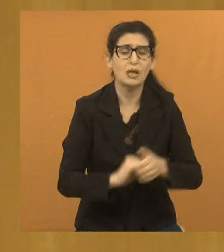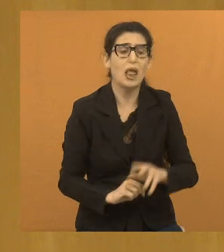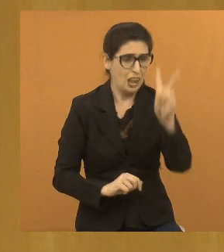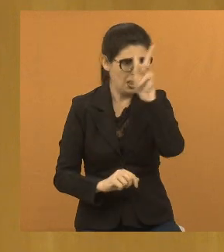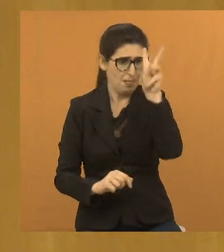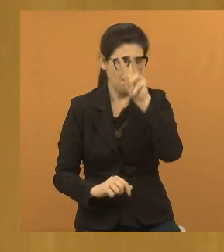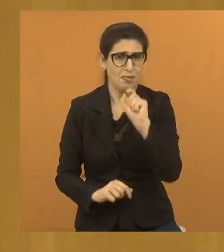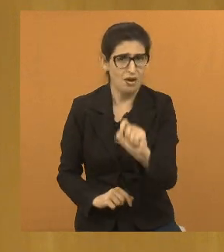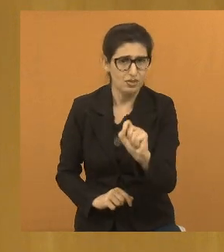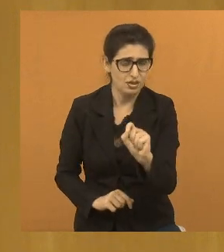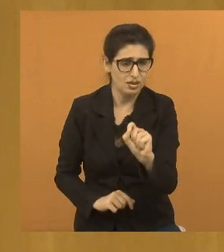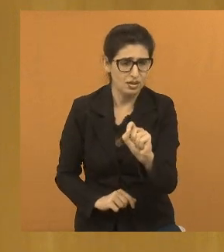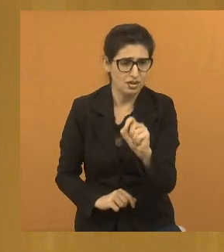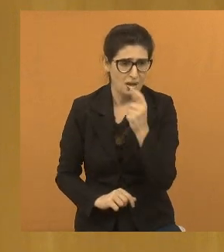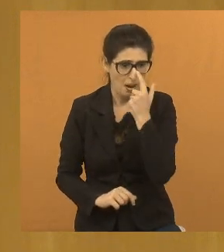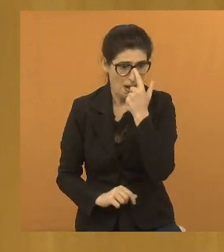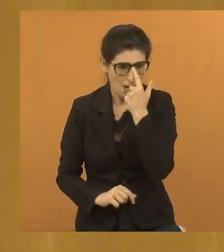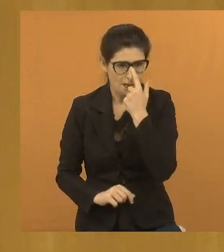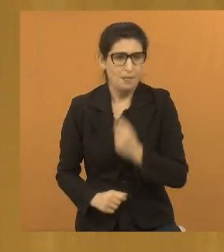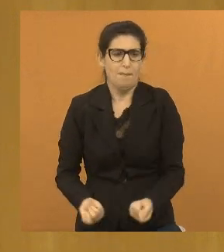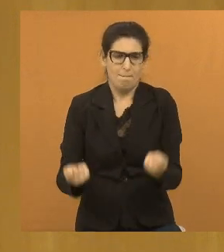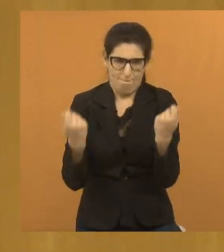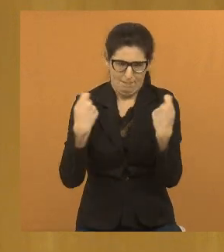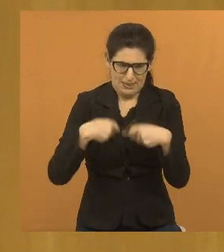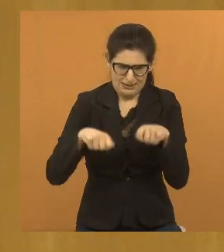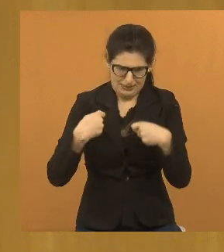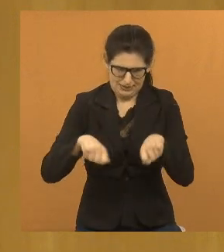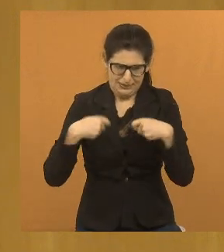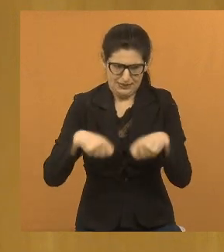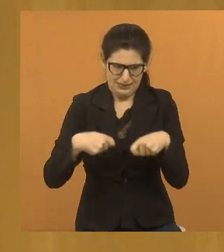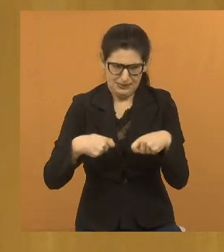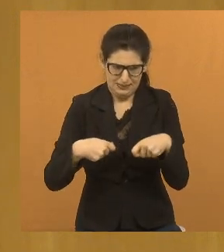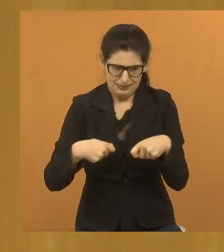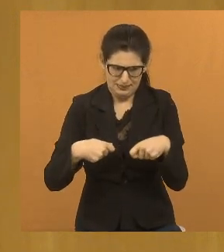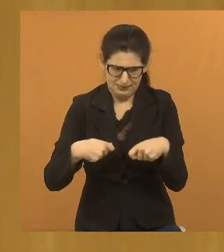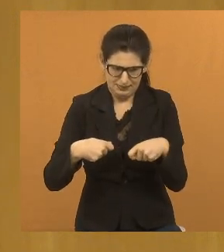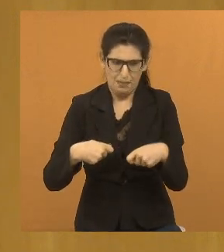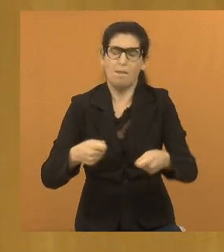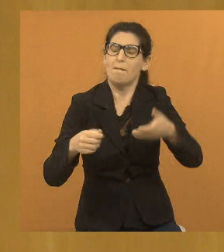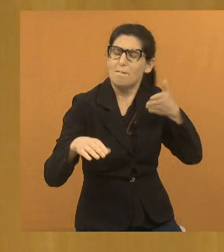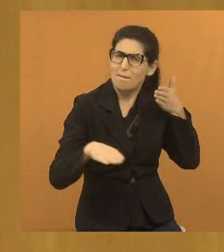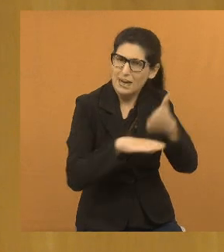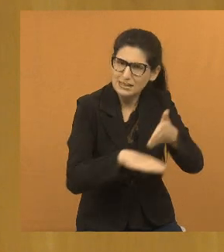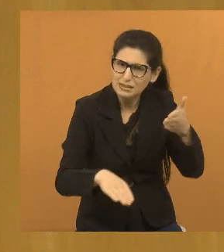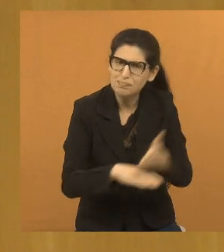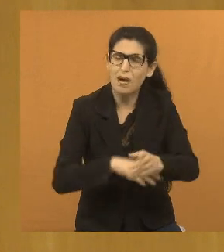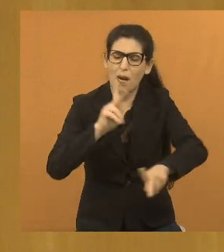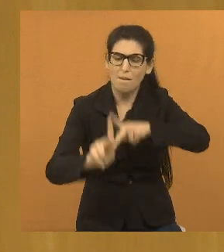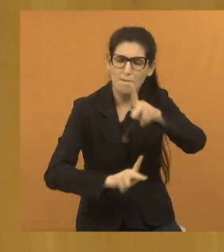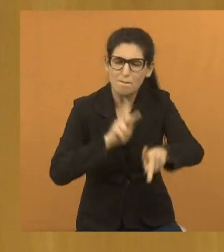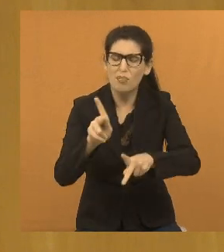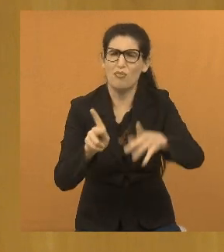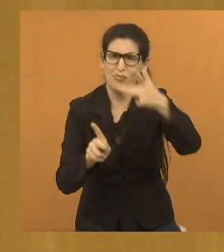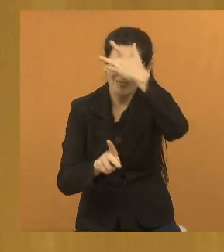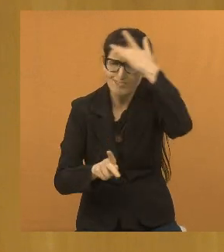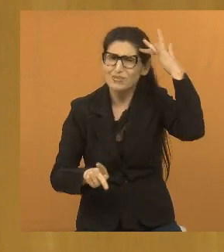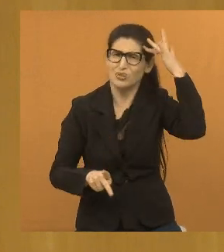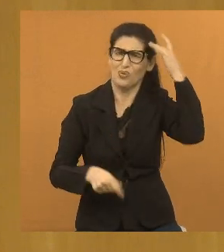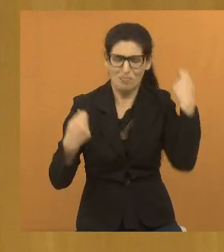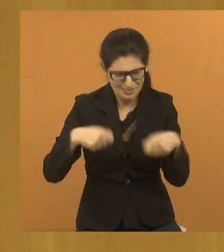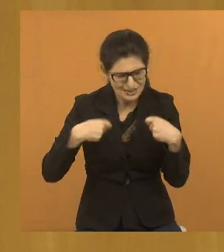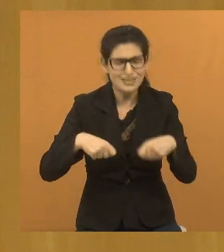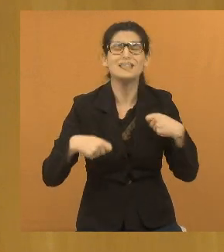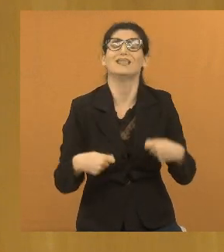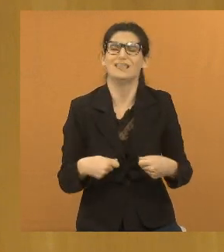esse processo necessariamente tem que ser participativo. Então, assim, não tem como ser diferente.